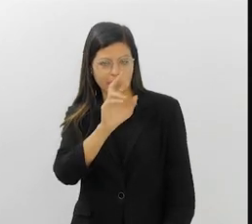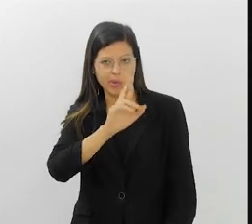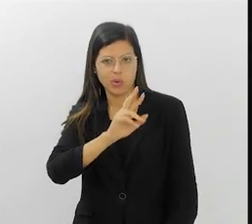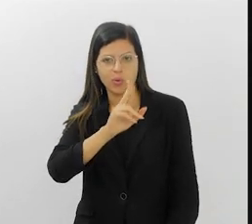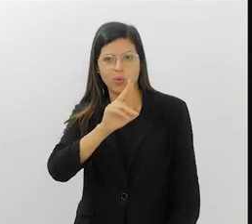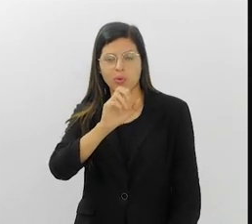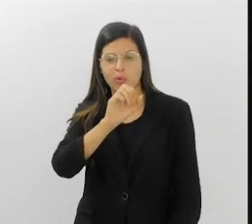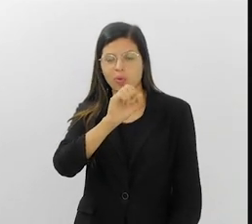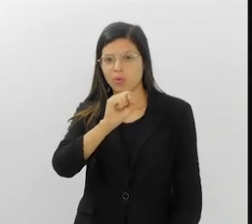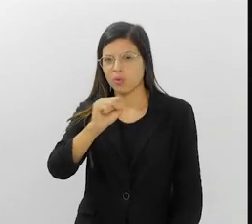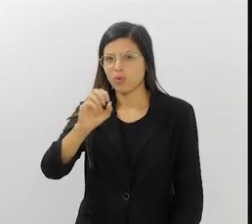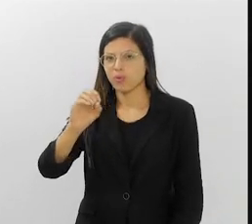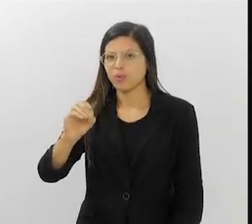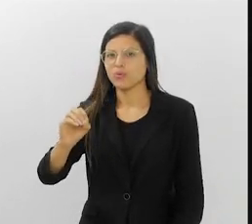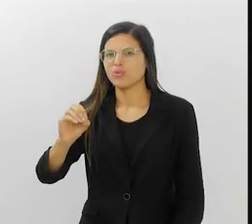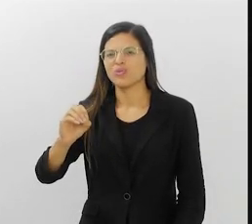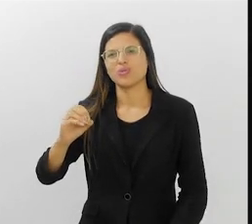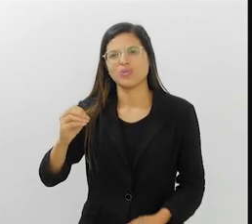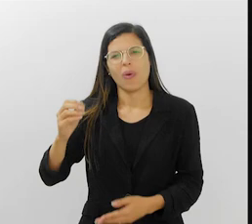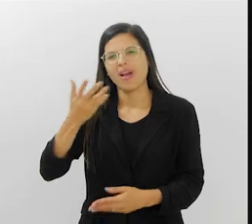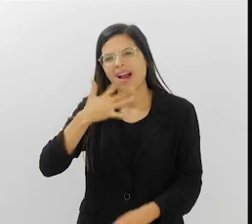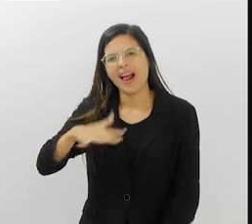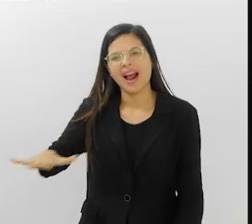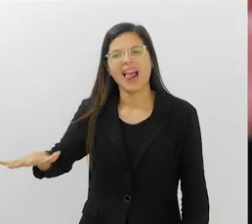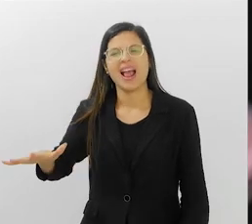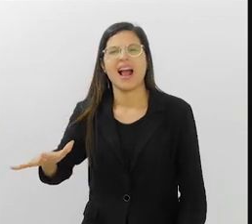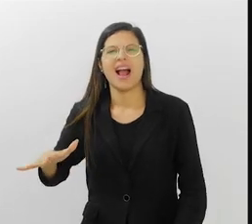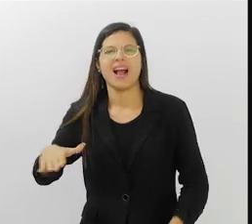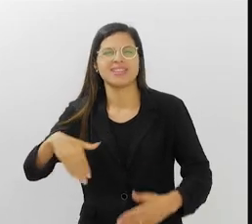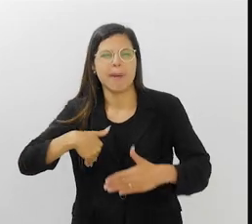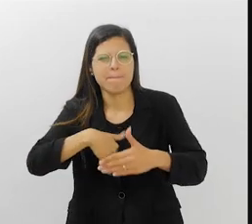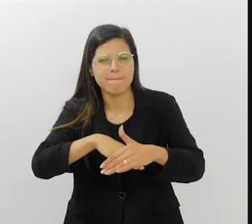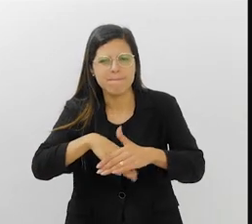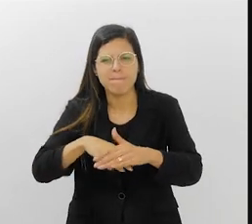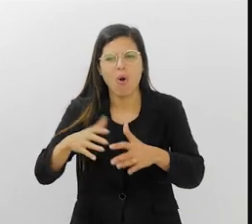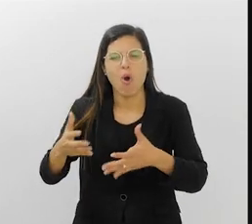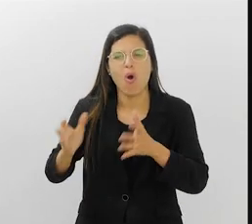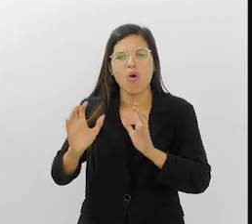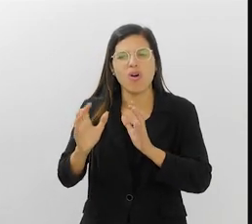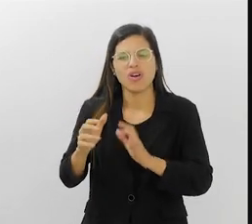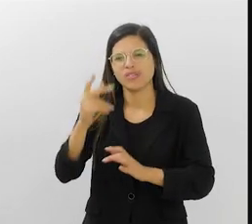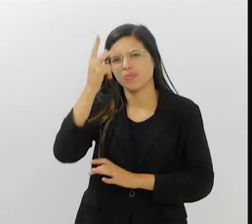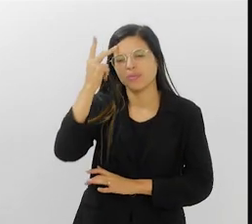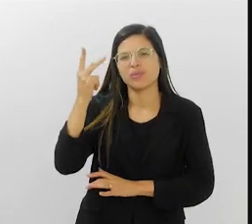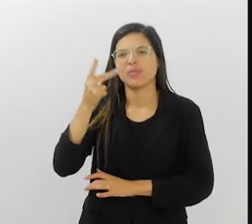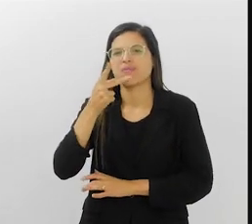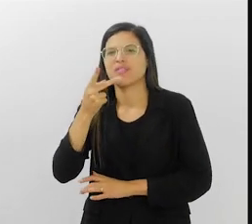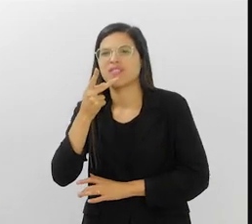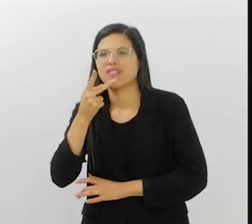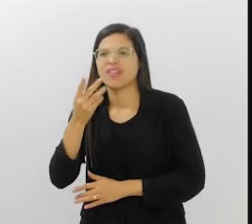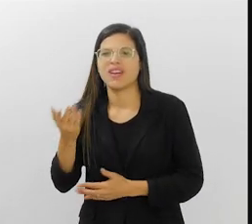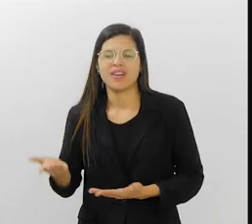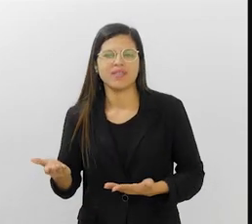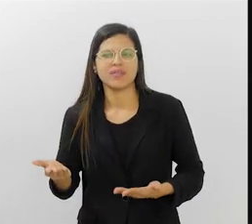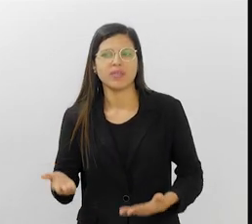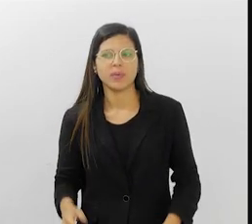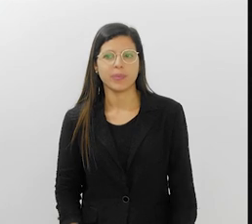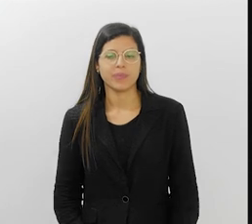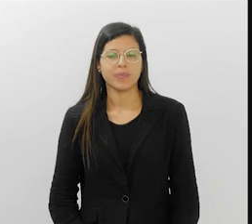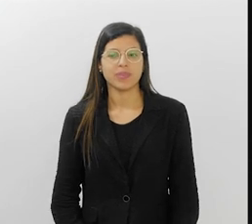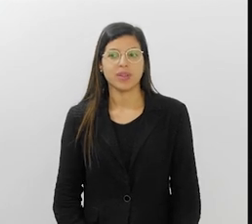pelada na rua. Era assim, joga no Russinho, joga no Russo. Ô, Russo, toca bola. Aí quando eu fui